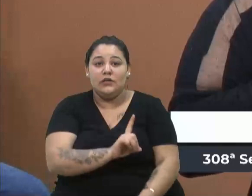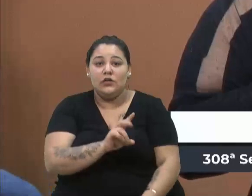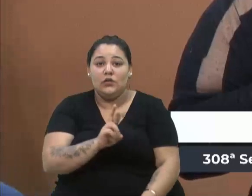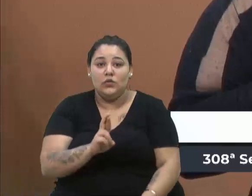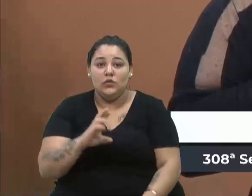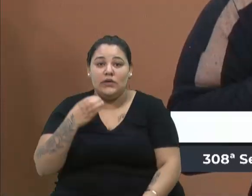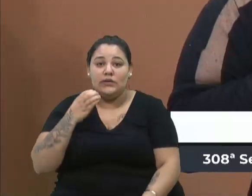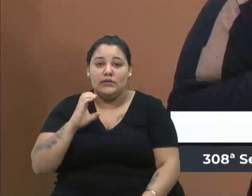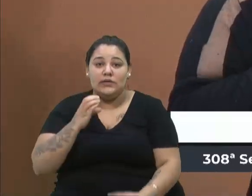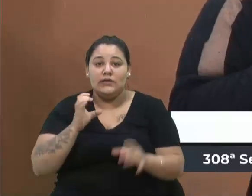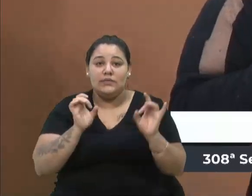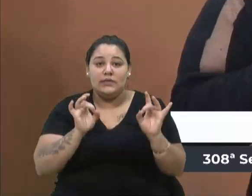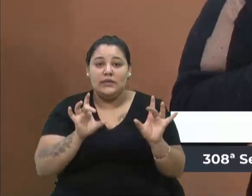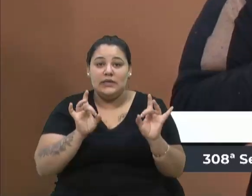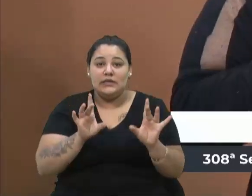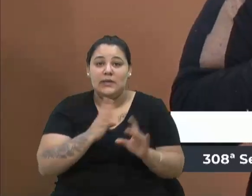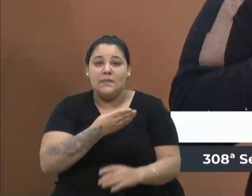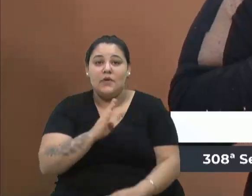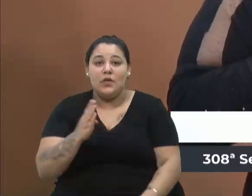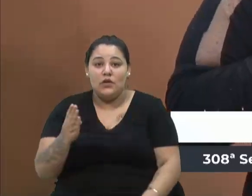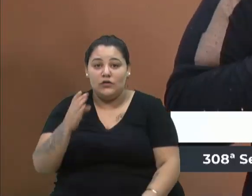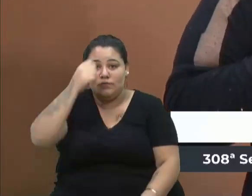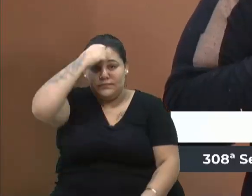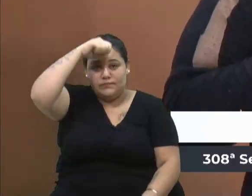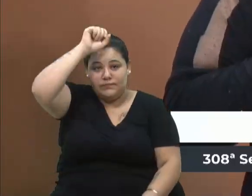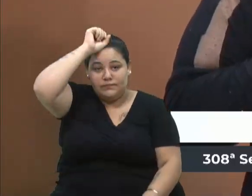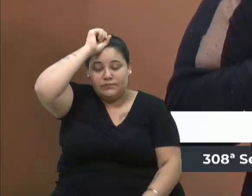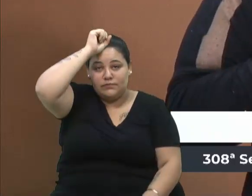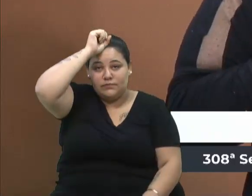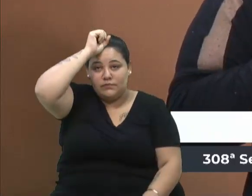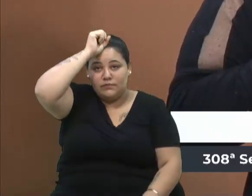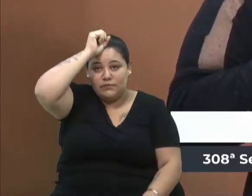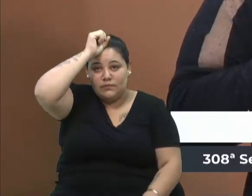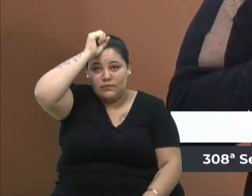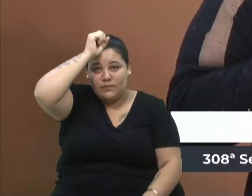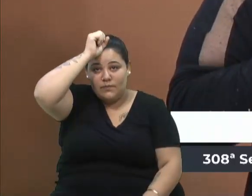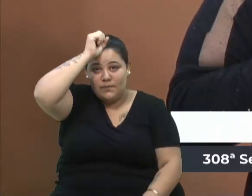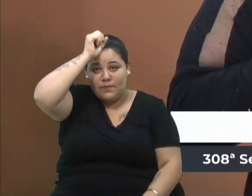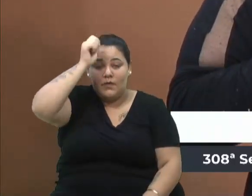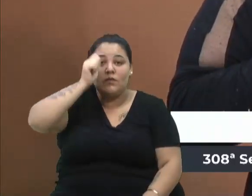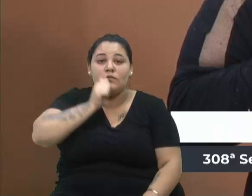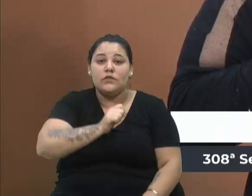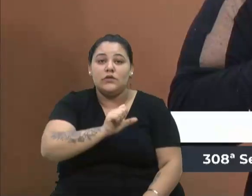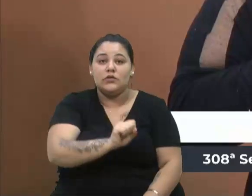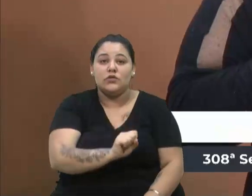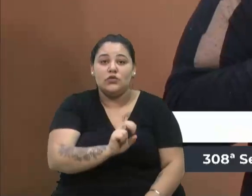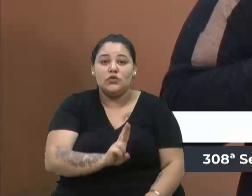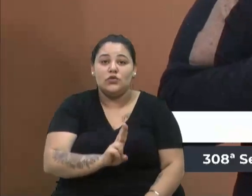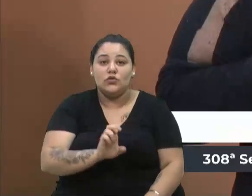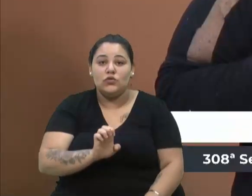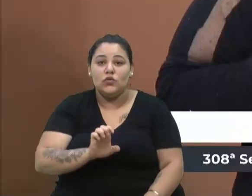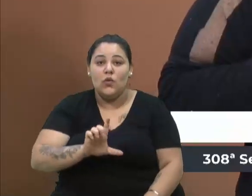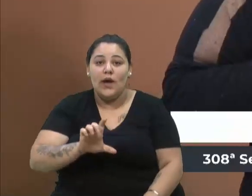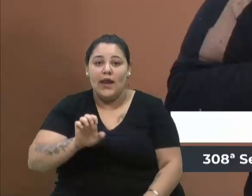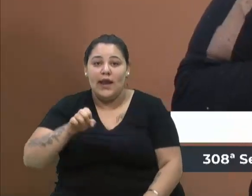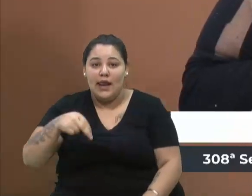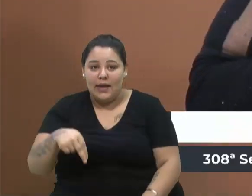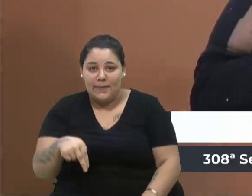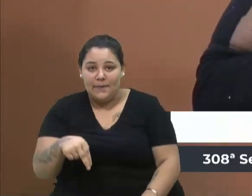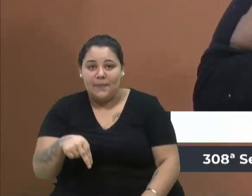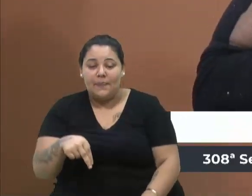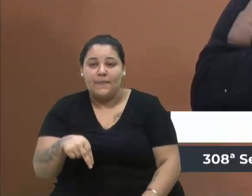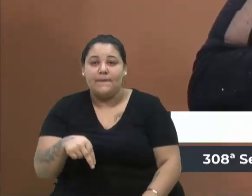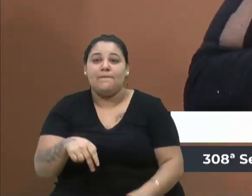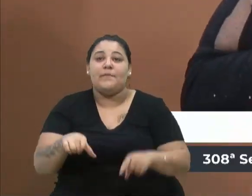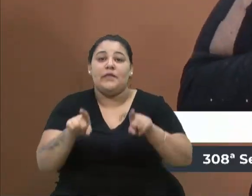ciências biológicas da UCS a senhora Suelen osmarina paese e